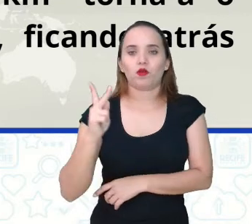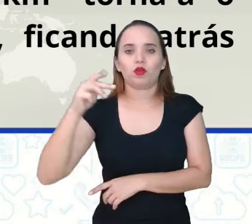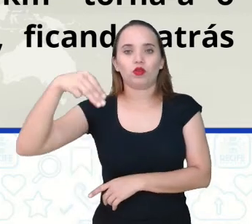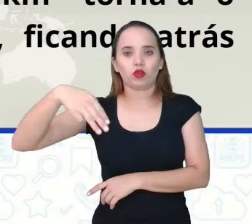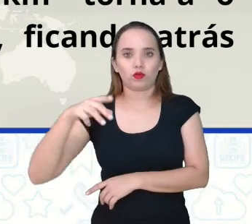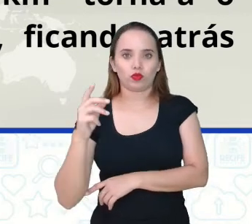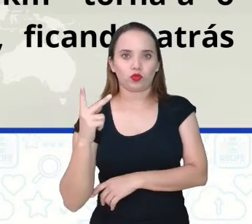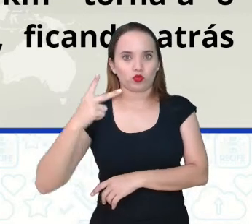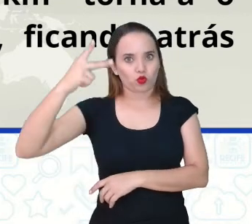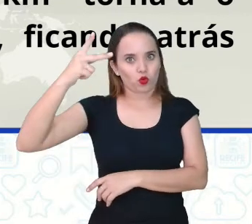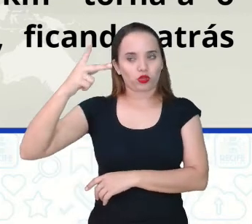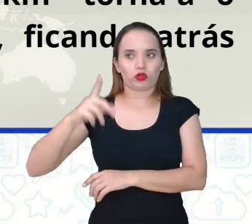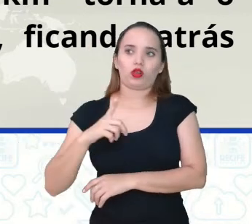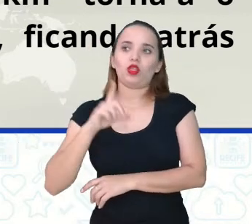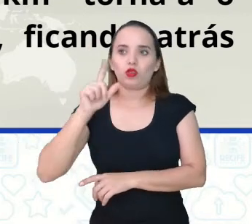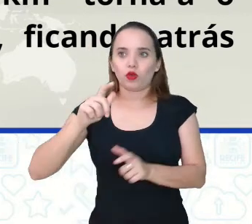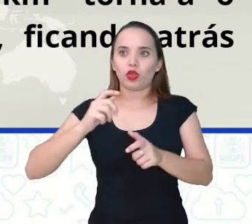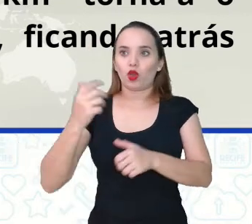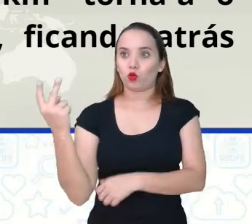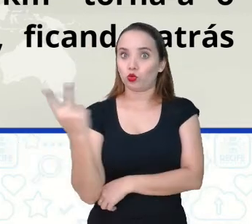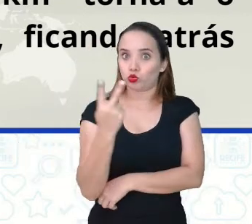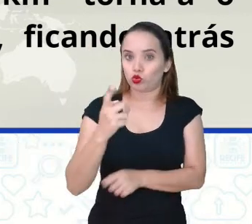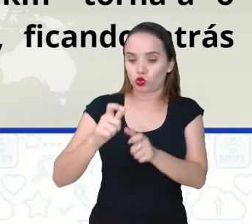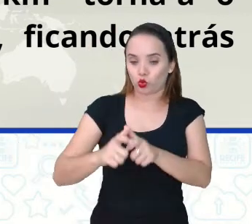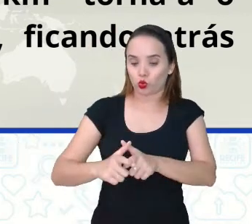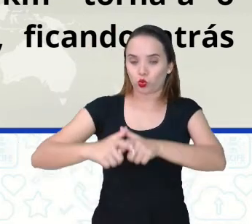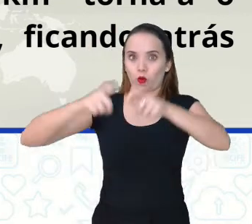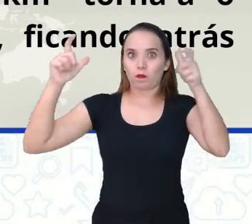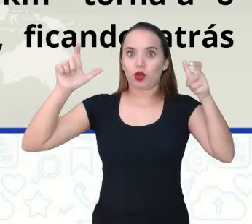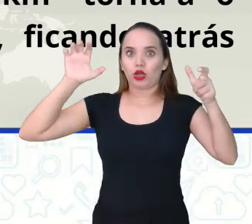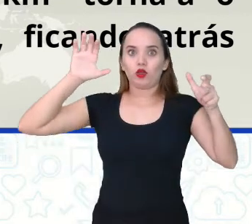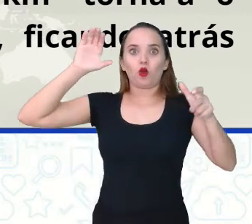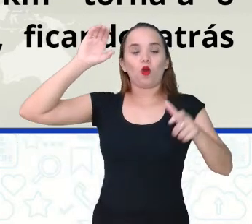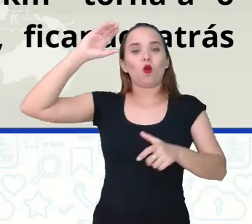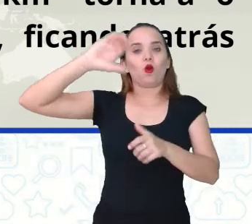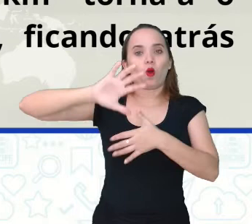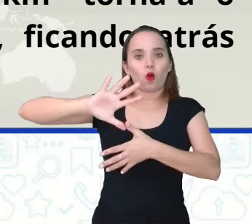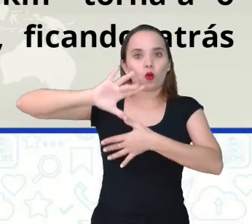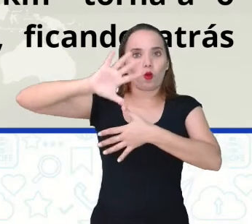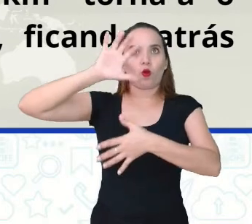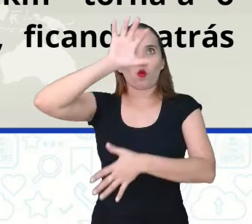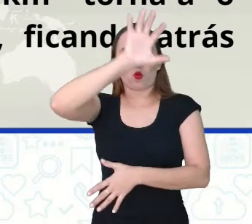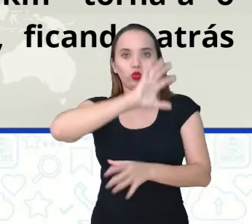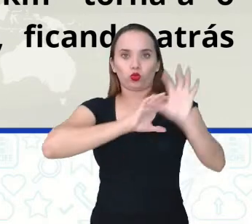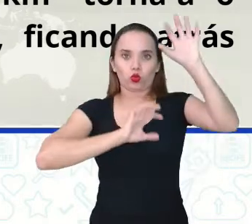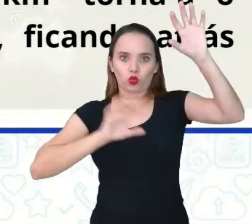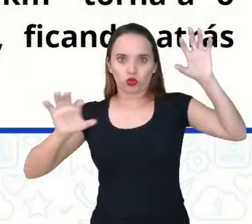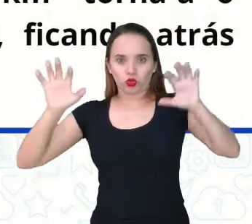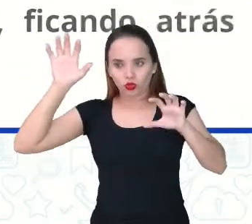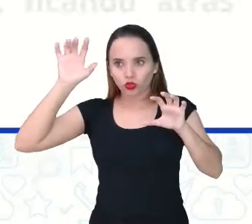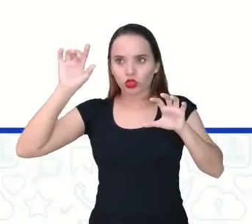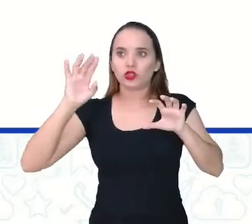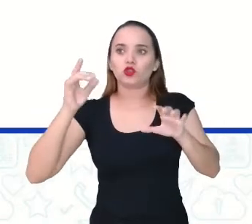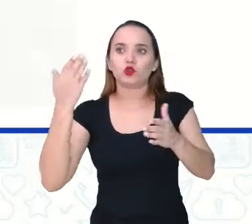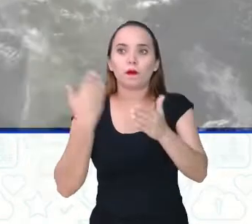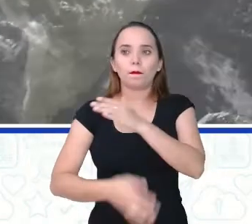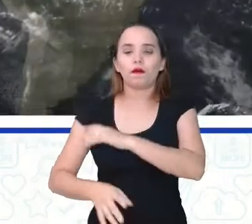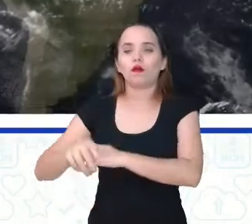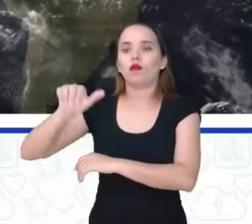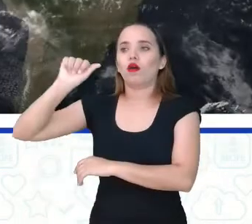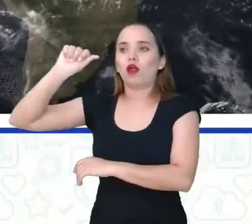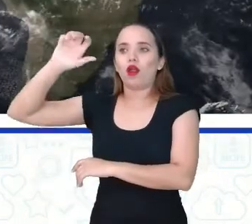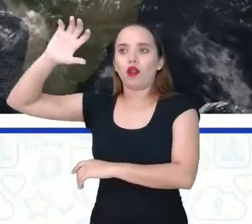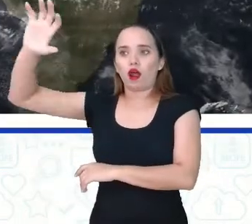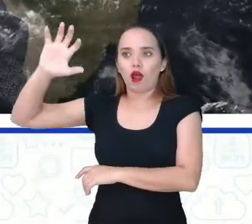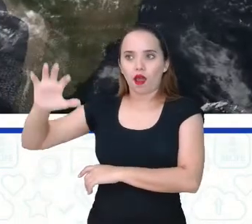maior continente do mundo, ficando atrás apenas da Ásia. E você pode perguntar, professor, e a Ásia tem